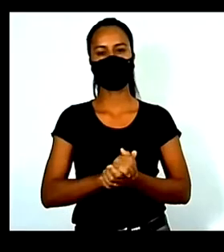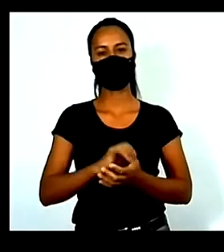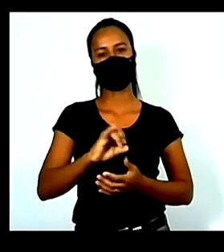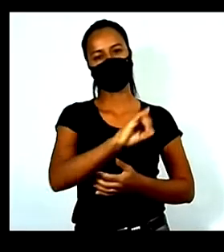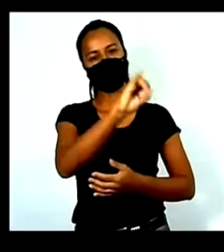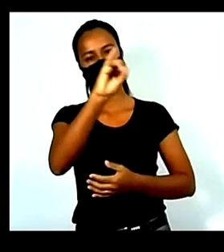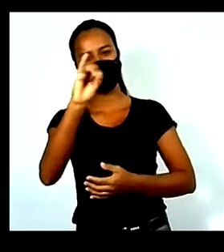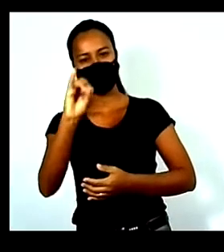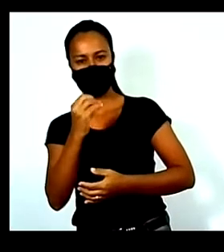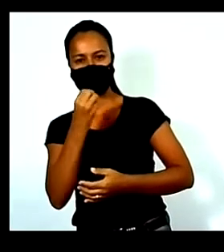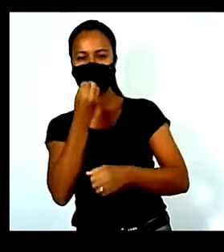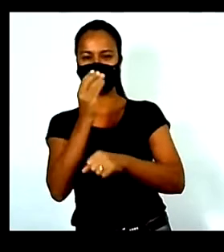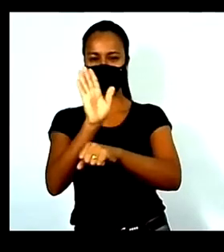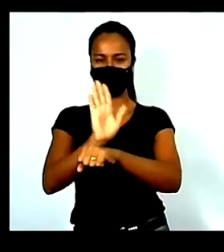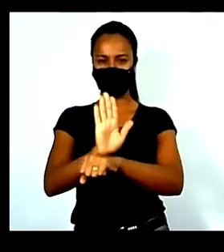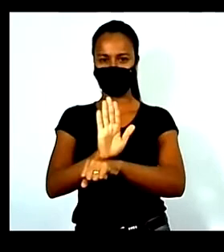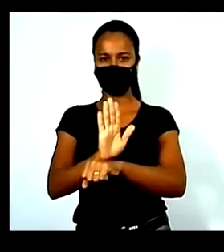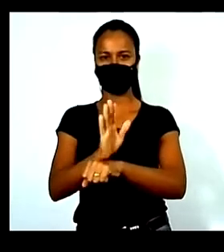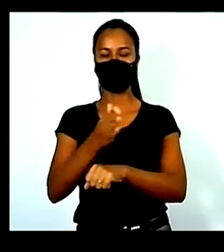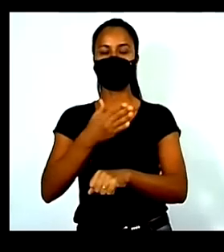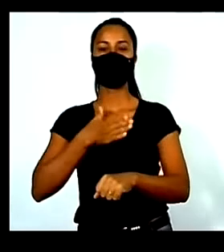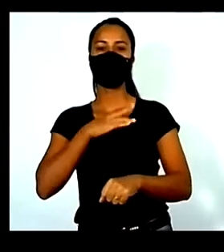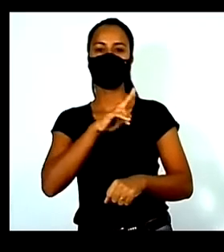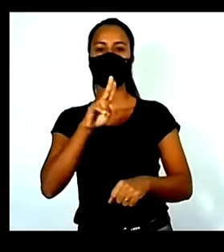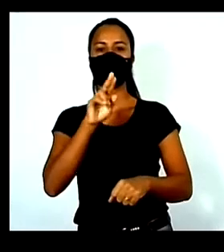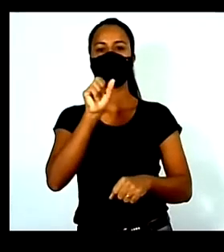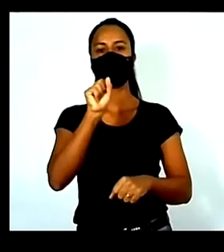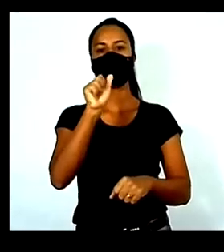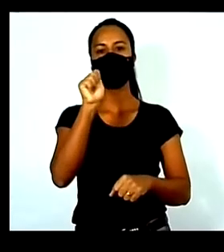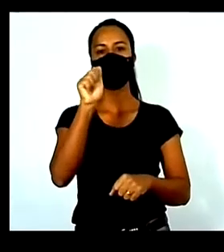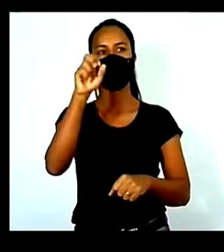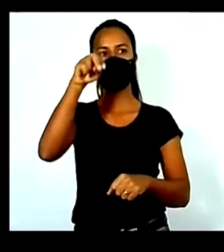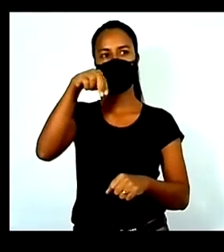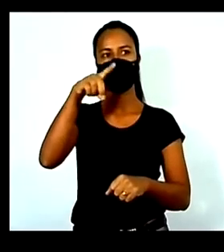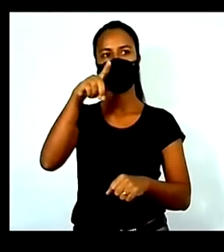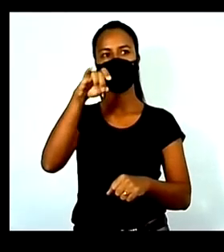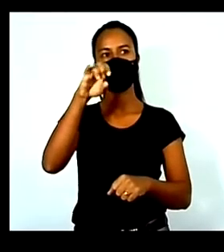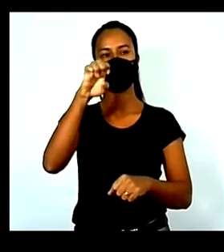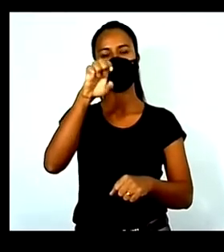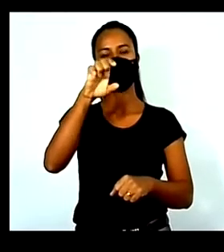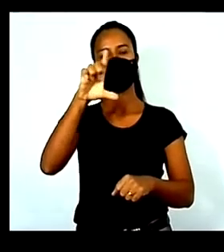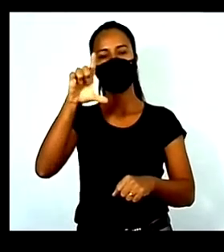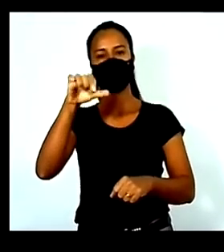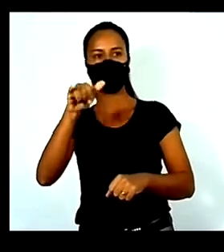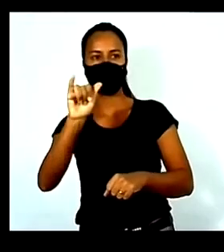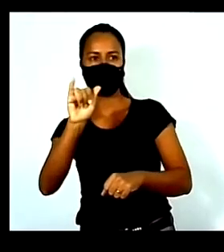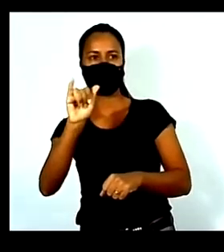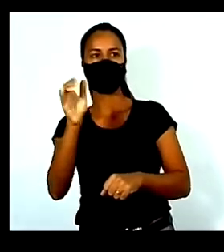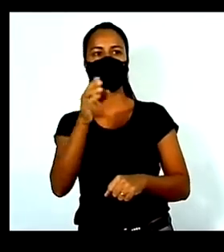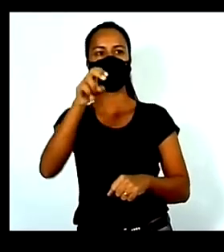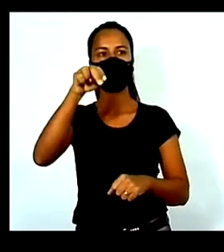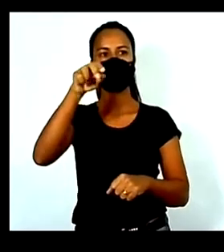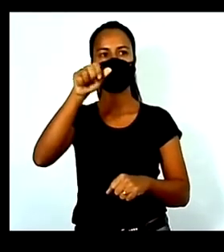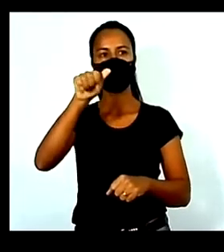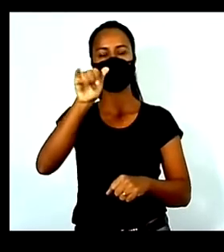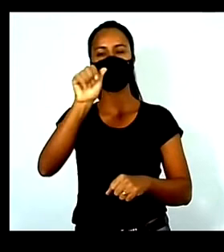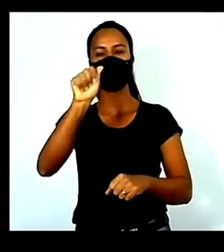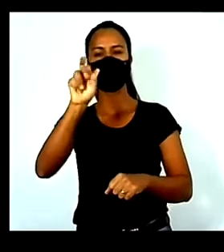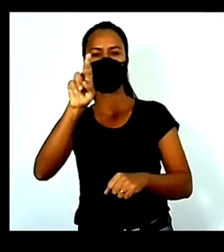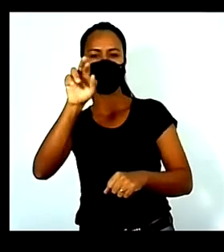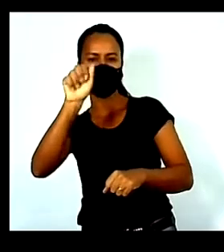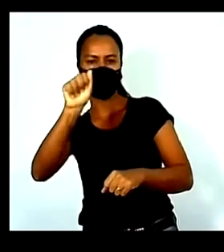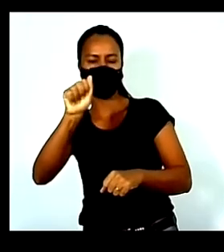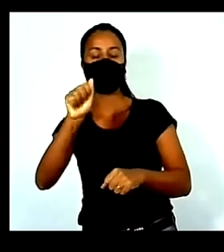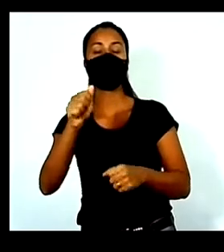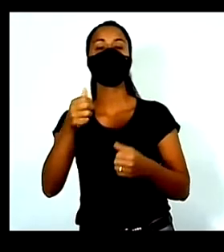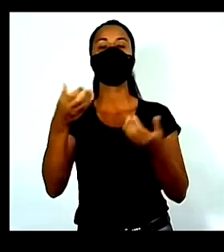Olá pessoal, boa tarde. Me chamo Sandiele Nayara e vamos para mais uma aula de ciências do sexto ano. Peguem os cadernos, os